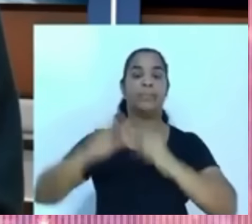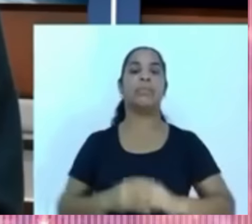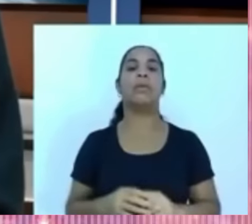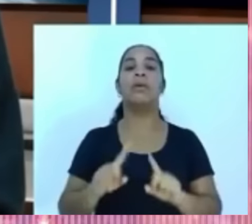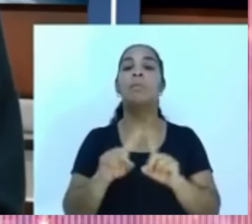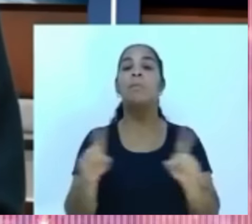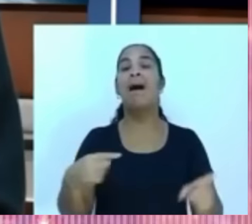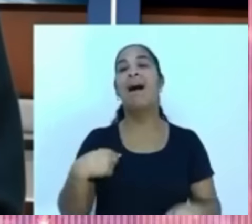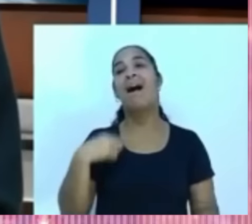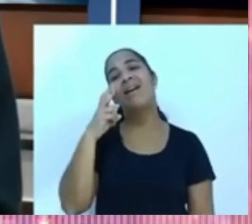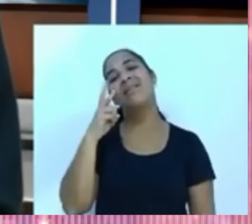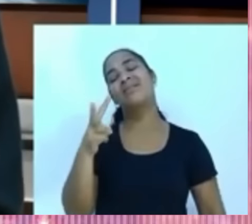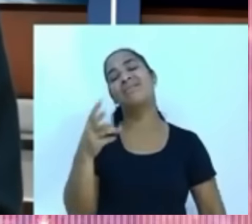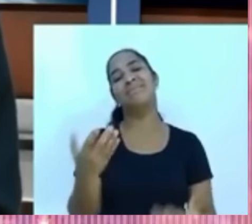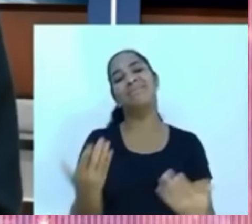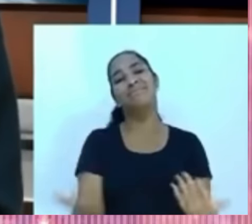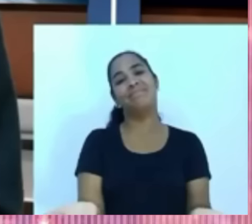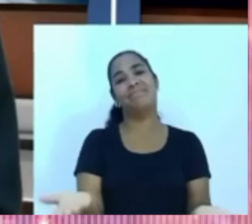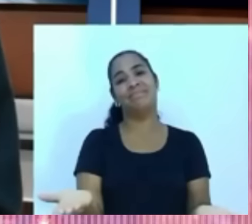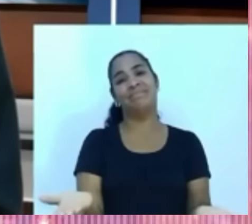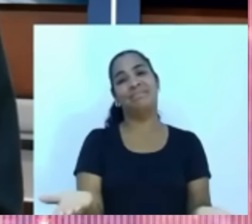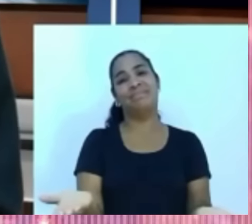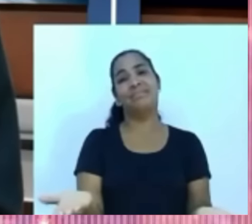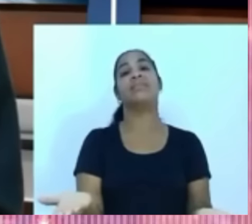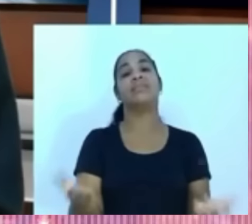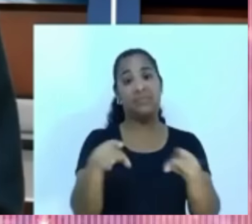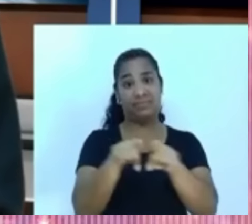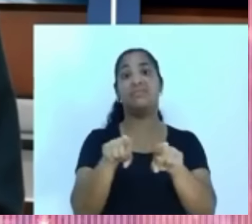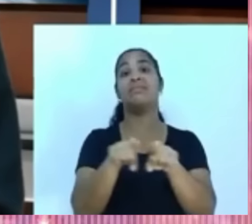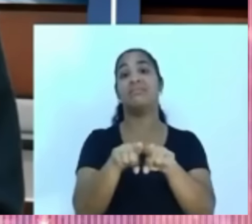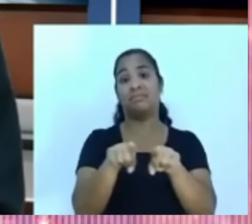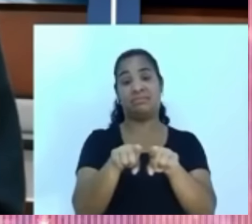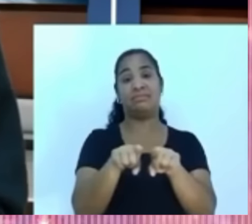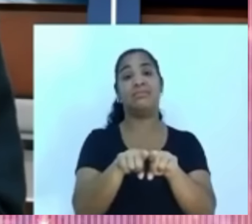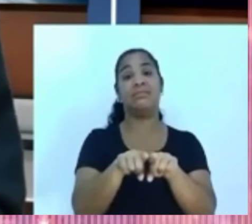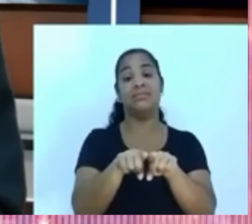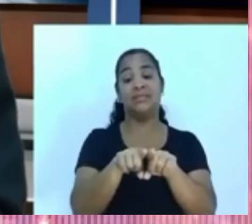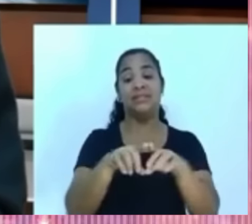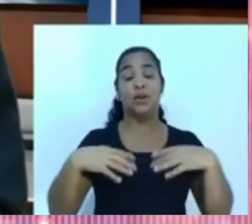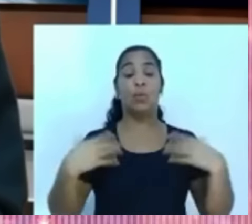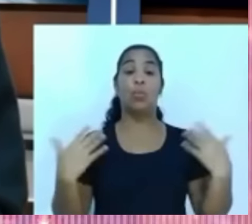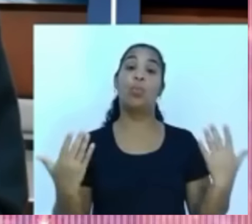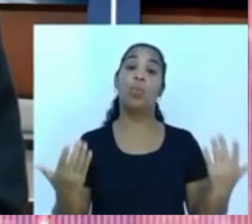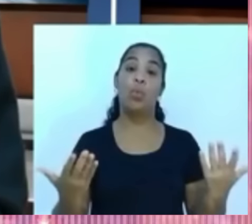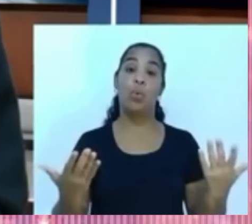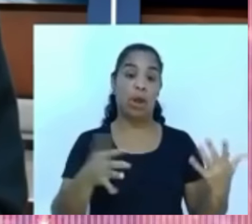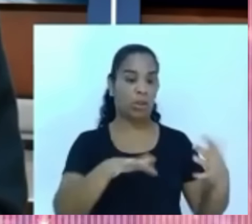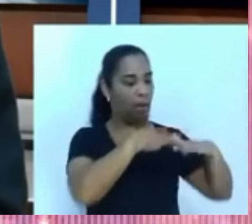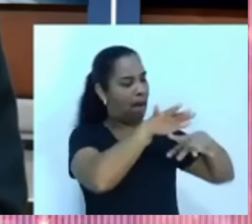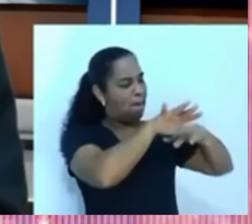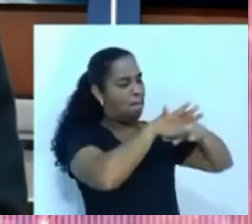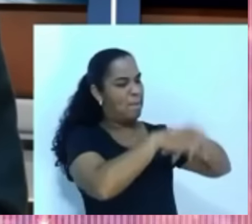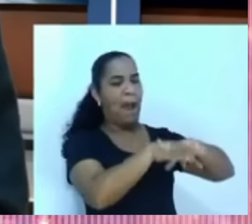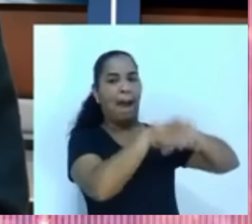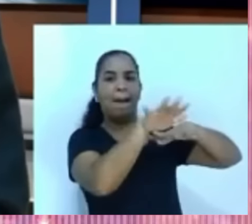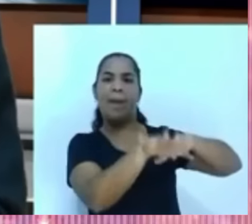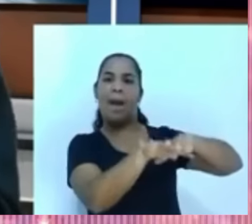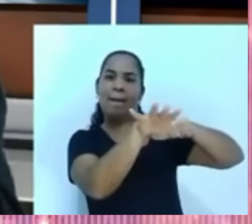Hitler nessa mesma oportunidade quando as tropas dos